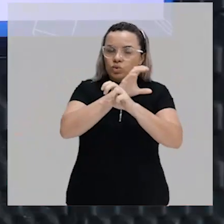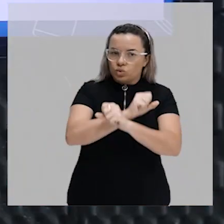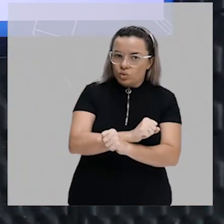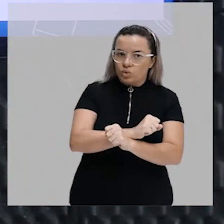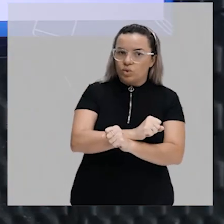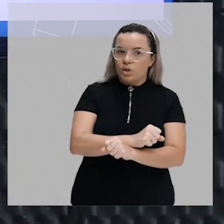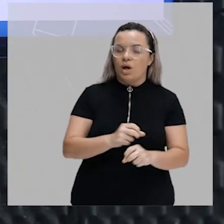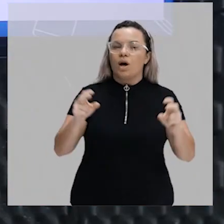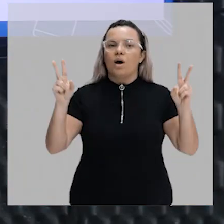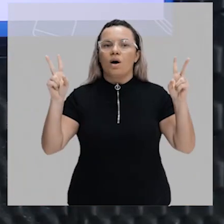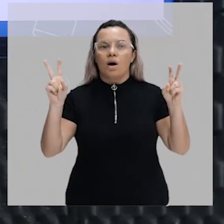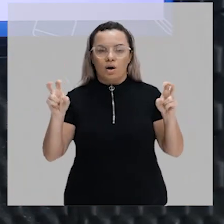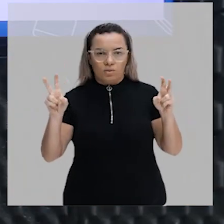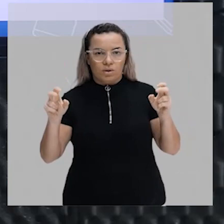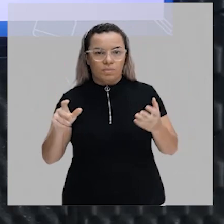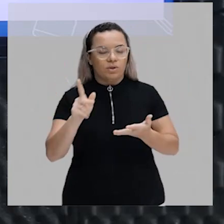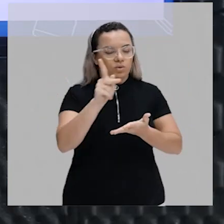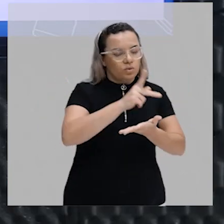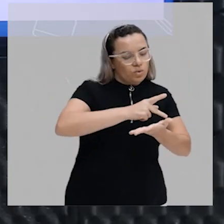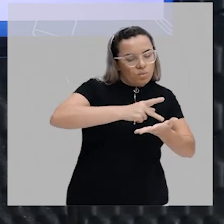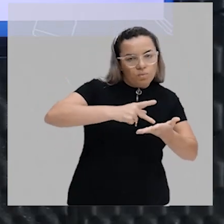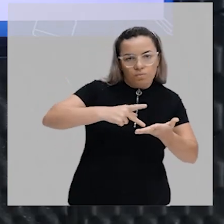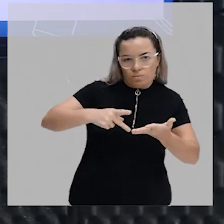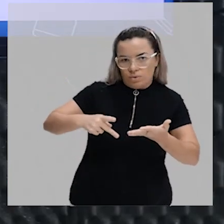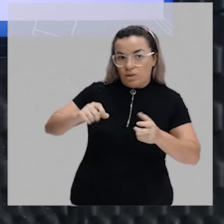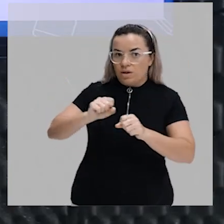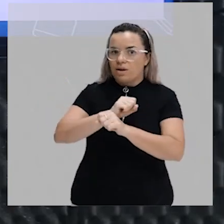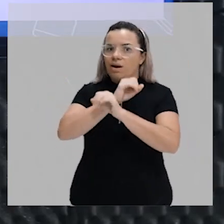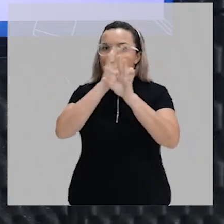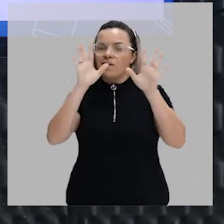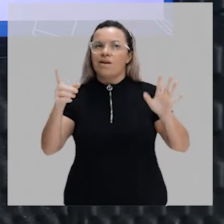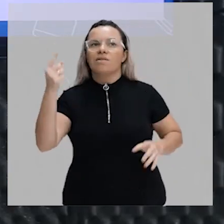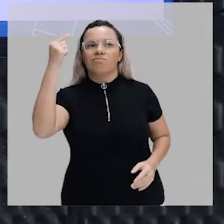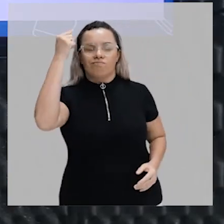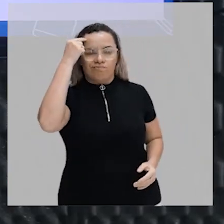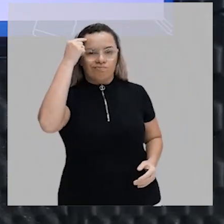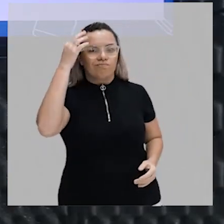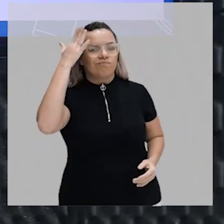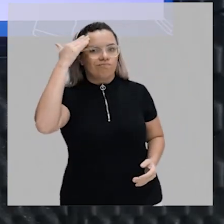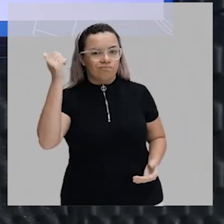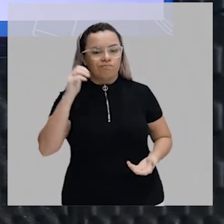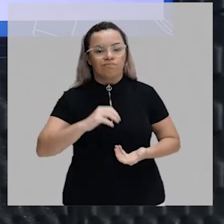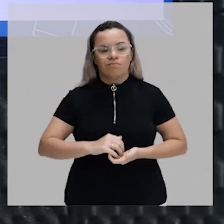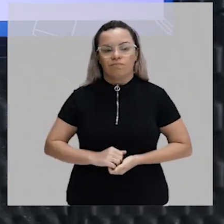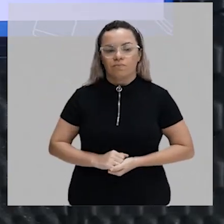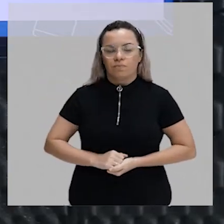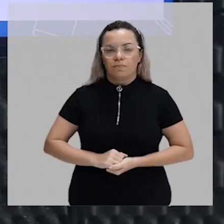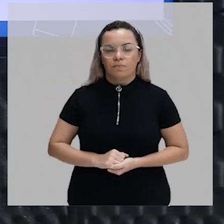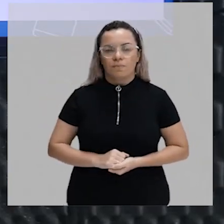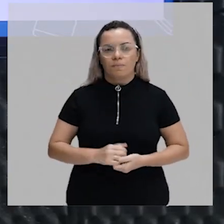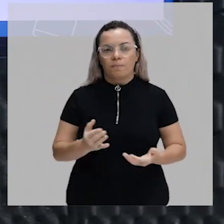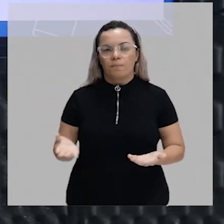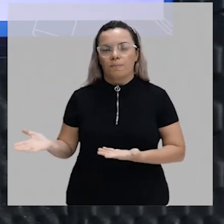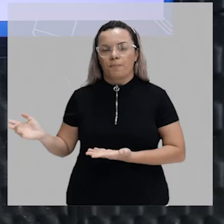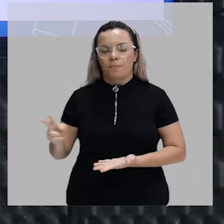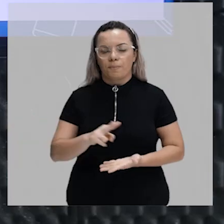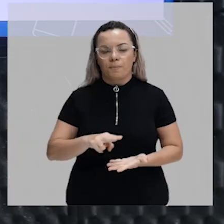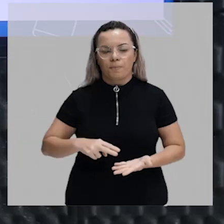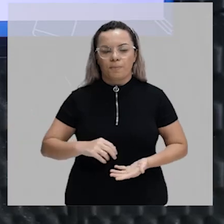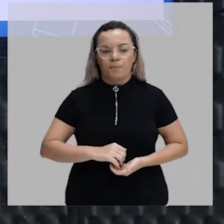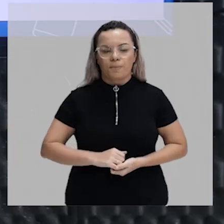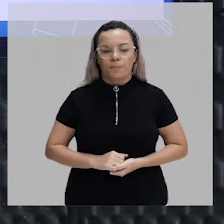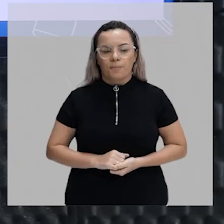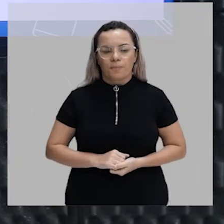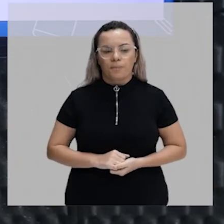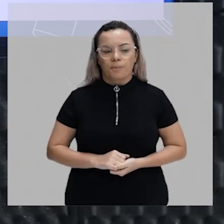deu para, estou tentando aqui clarear aí as ideias. Atravessaste no silêncio escuro a vida